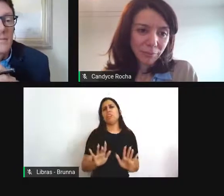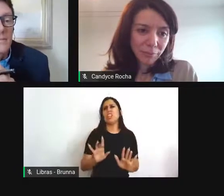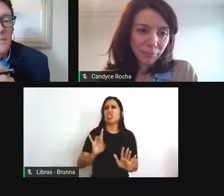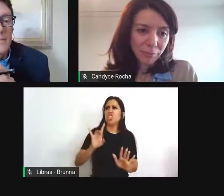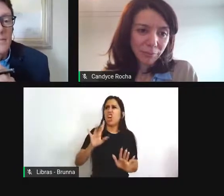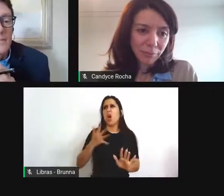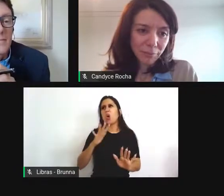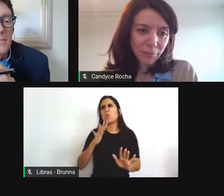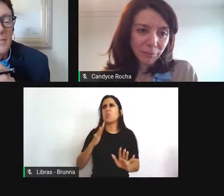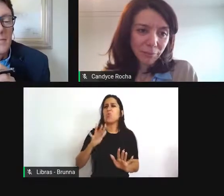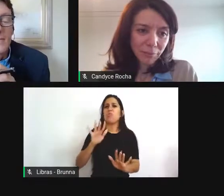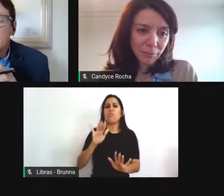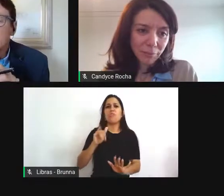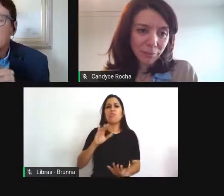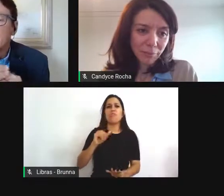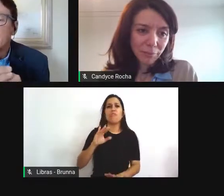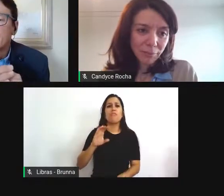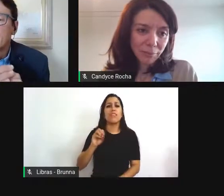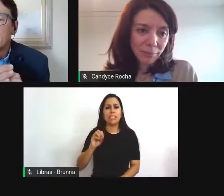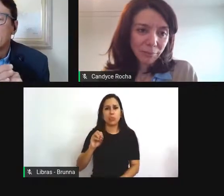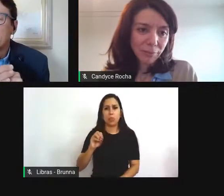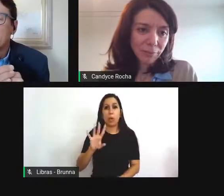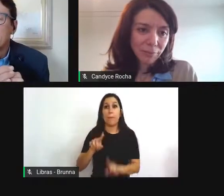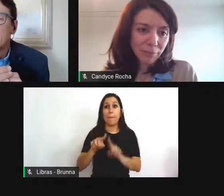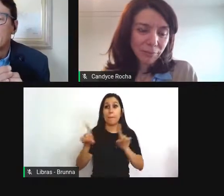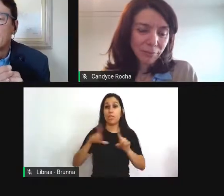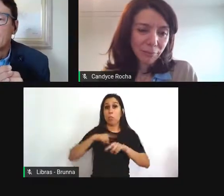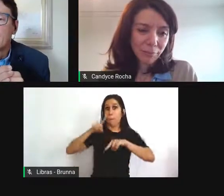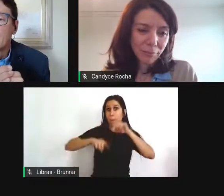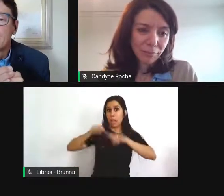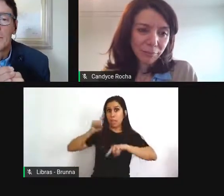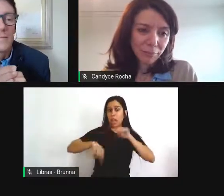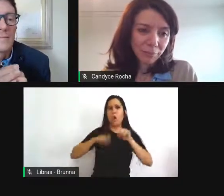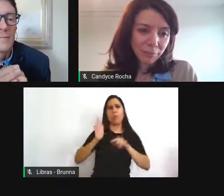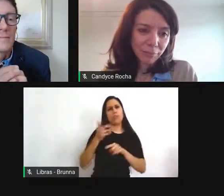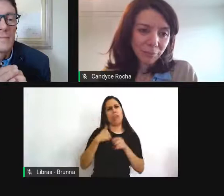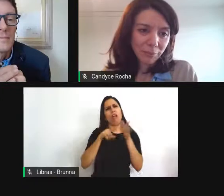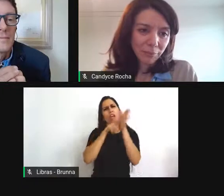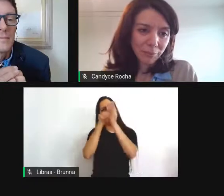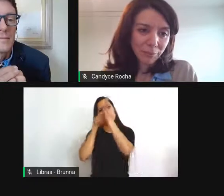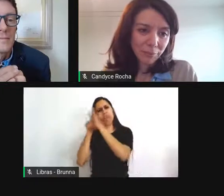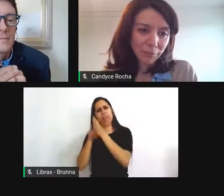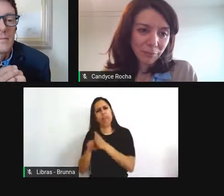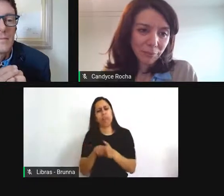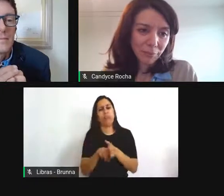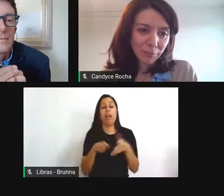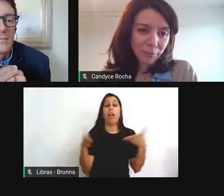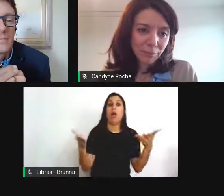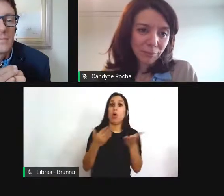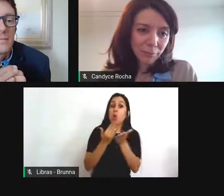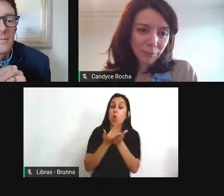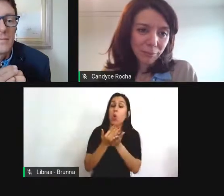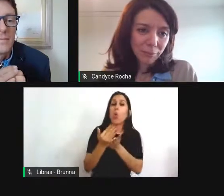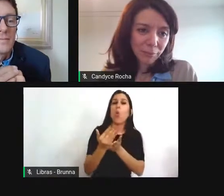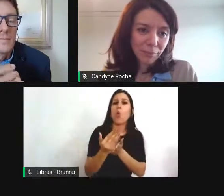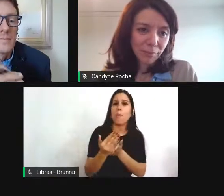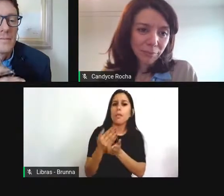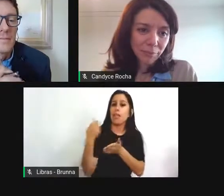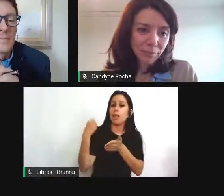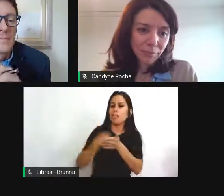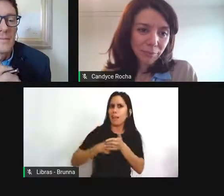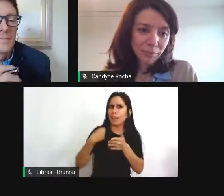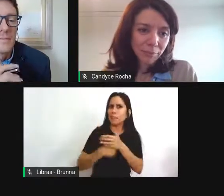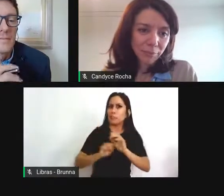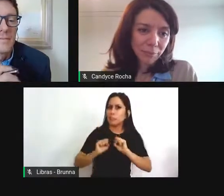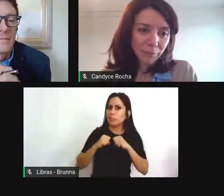trabalho quase físico, né? Mas material que eu já tinha explorado. Agora, por exemplo, eu entrei meio que na muda, porque